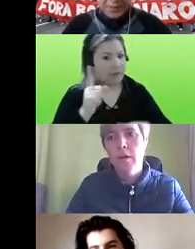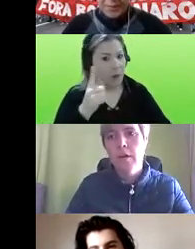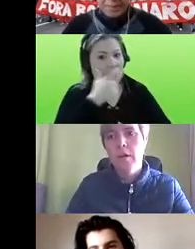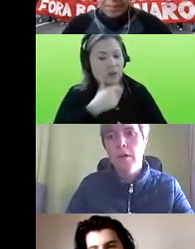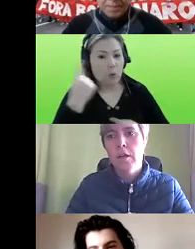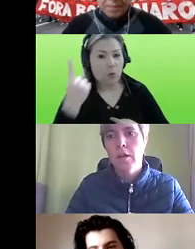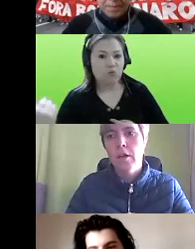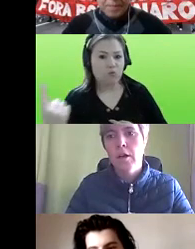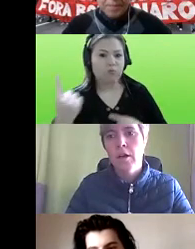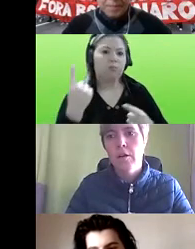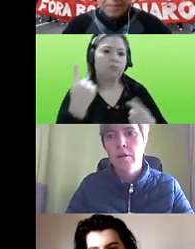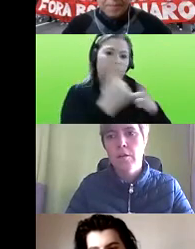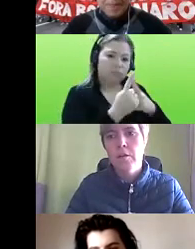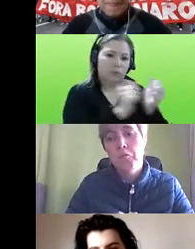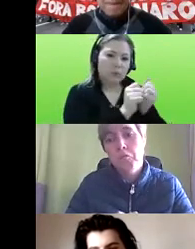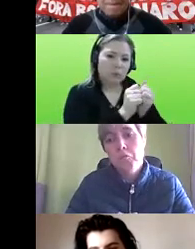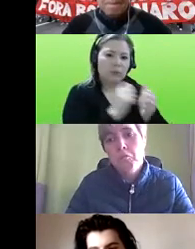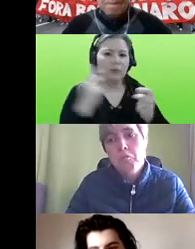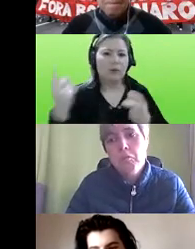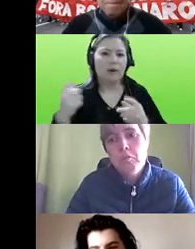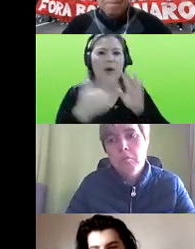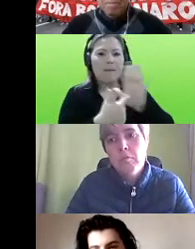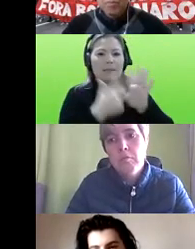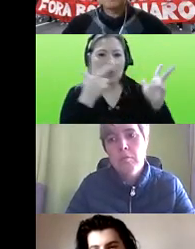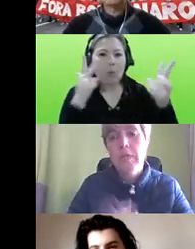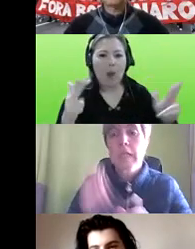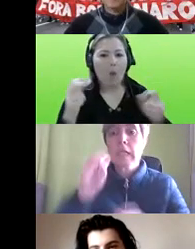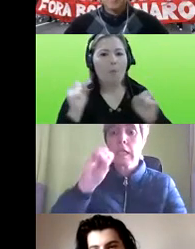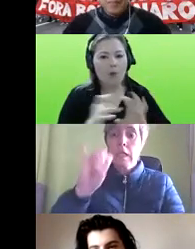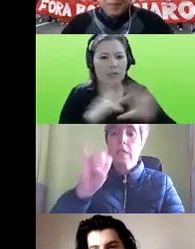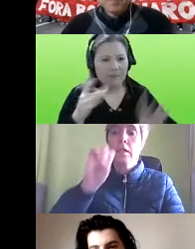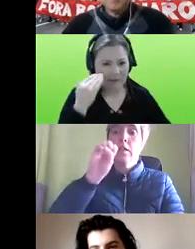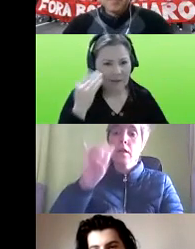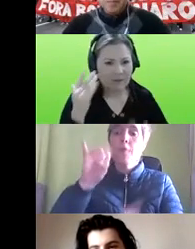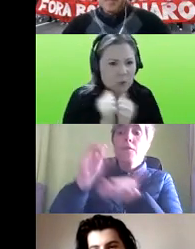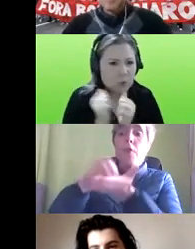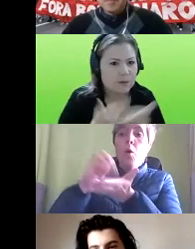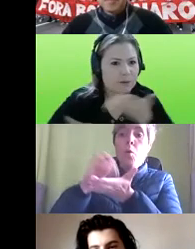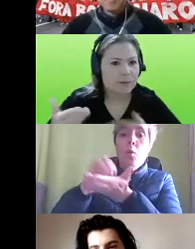favor. Eu vou deixar ainda essa página, porque qualquer coisa eu já incluo nomes aqui, tá?